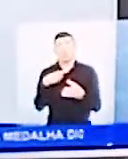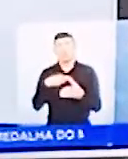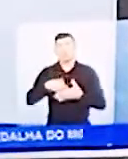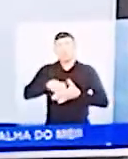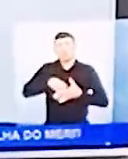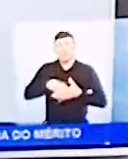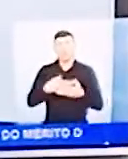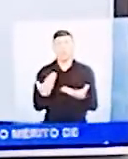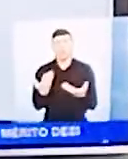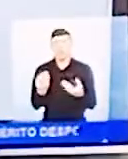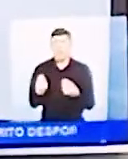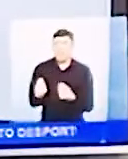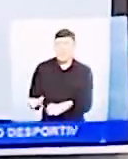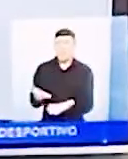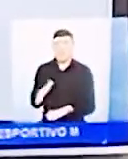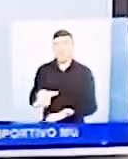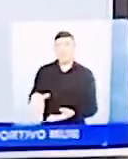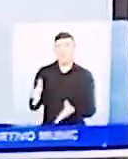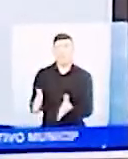carentes.